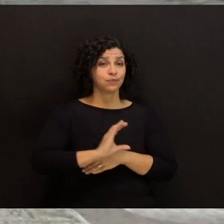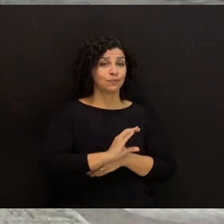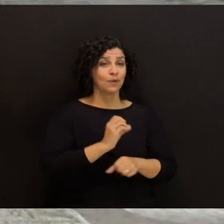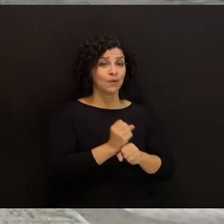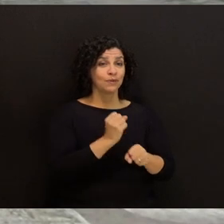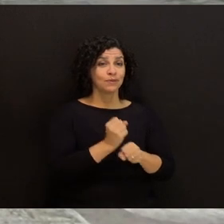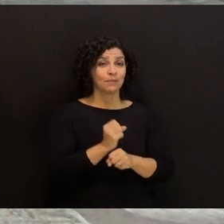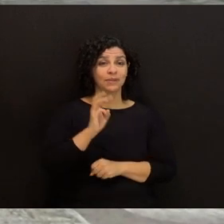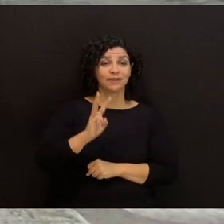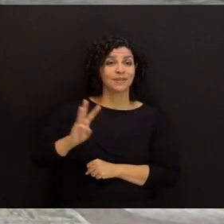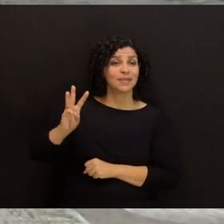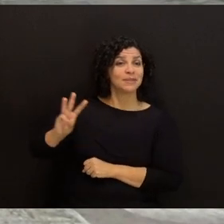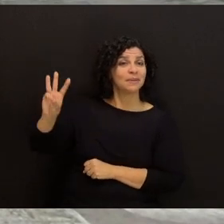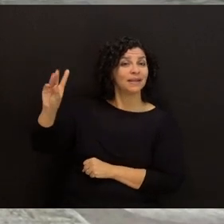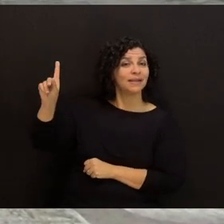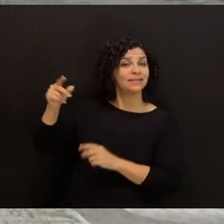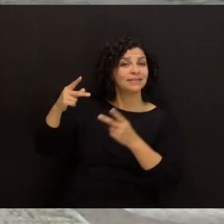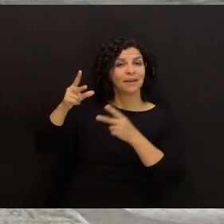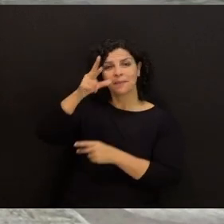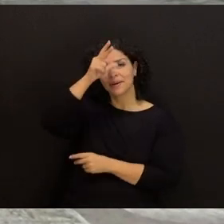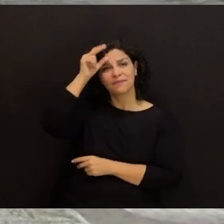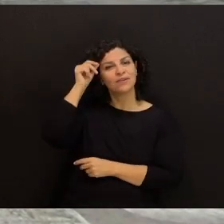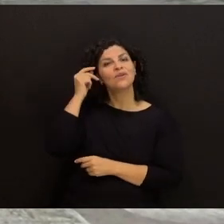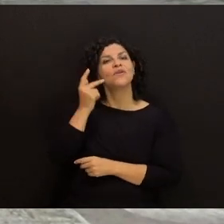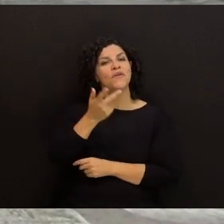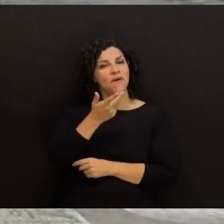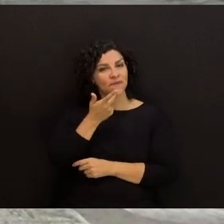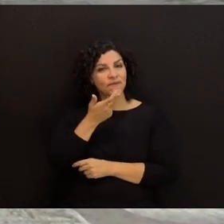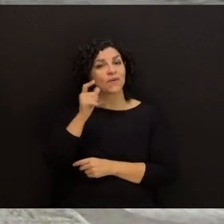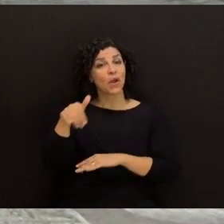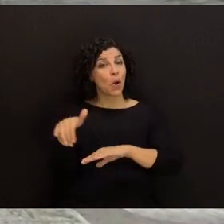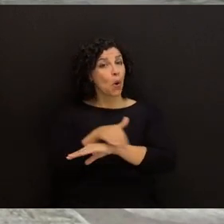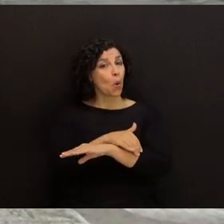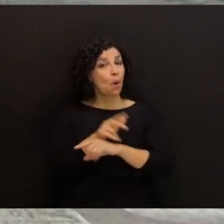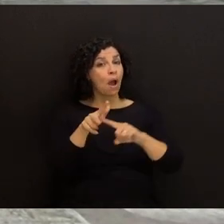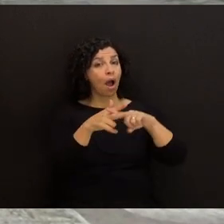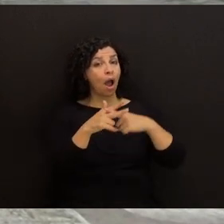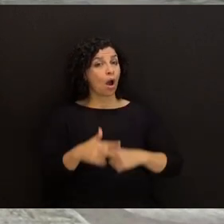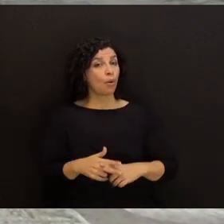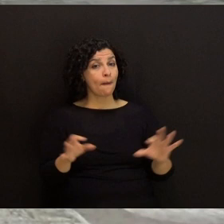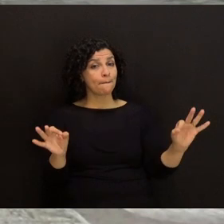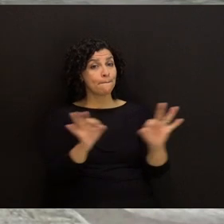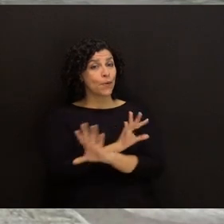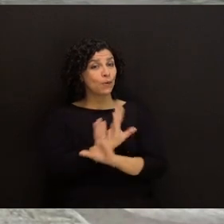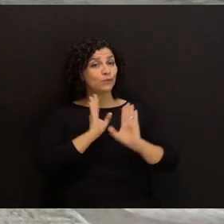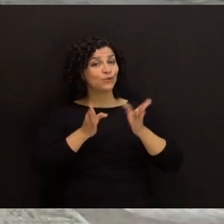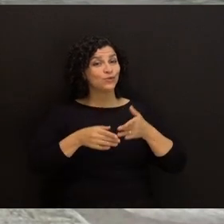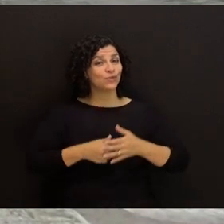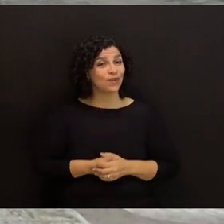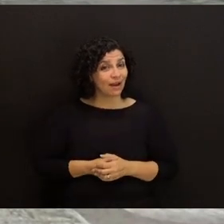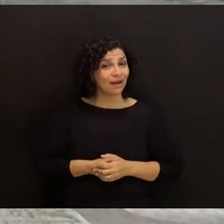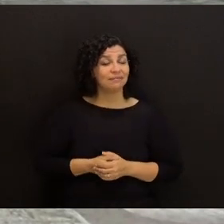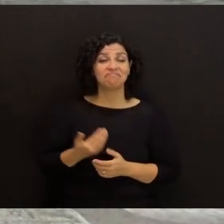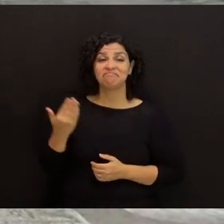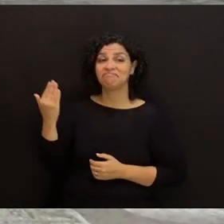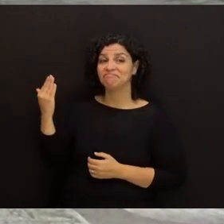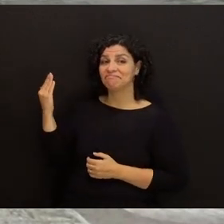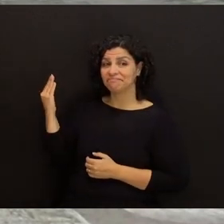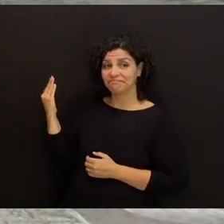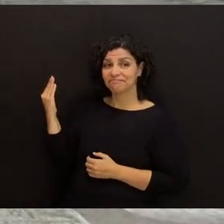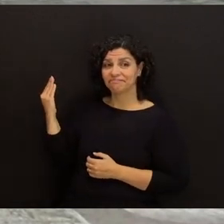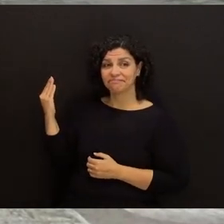no portal da transparência da prefeitura está constando que já foi concluída a pavimentação da rua